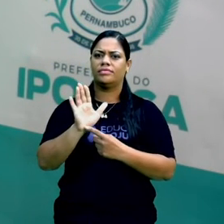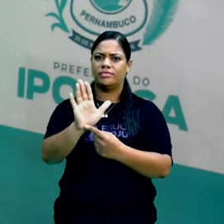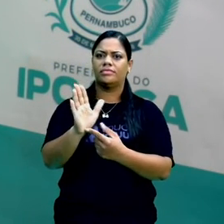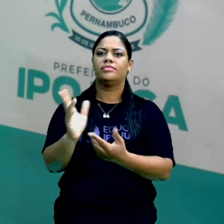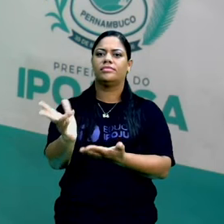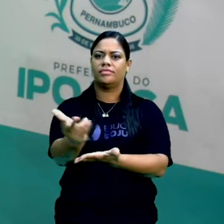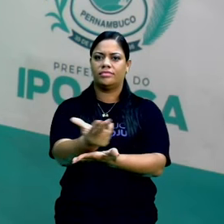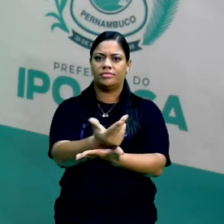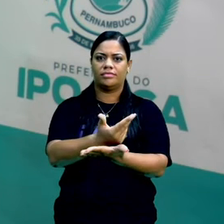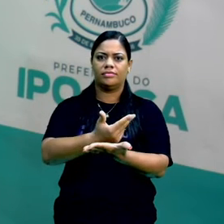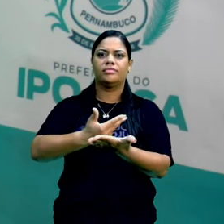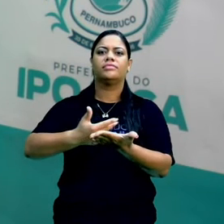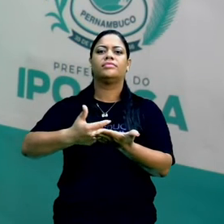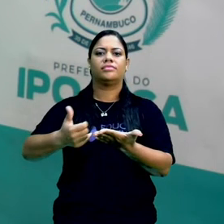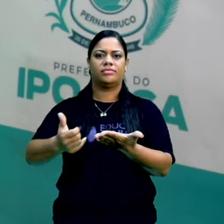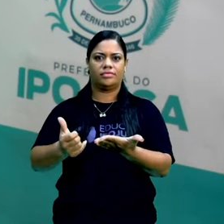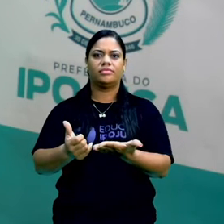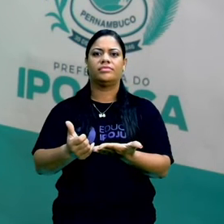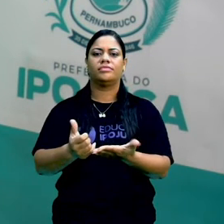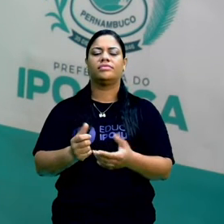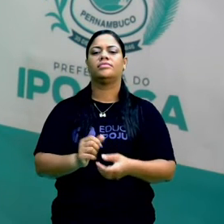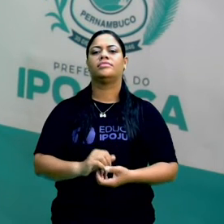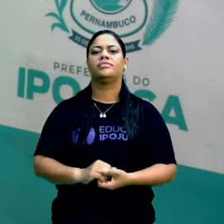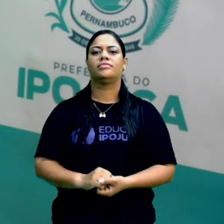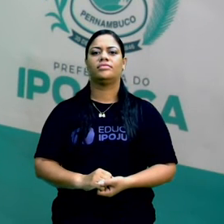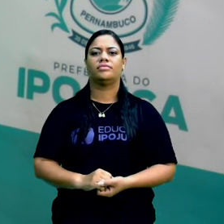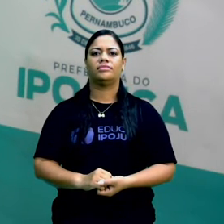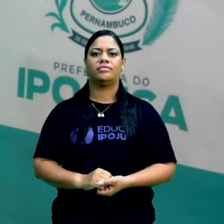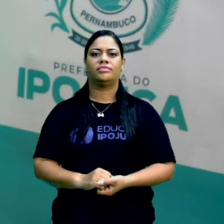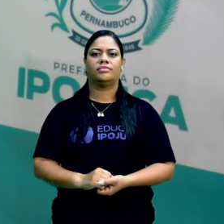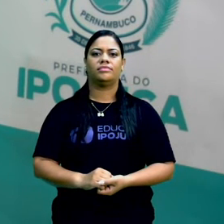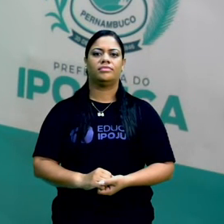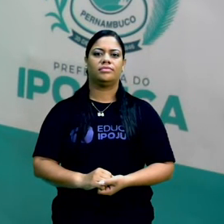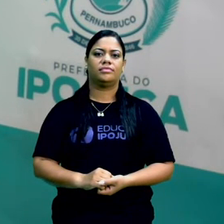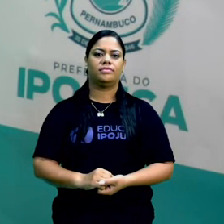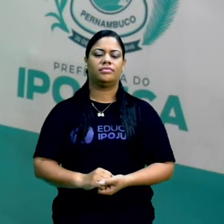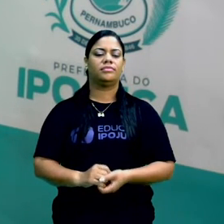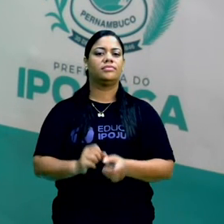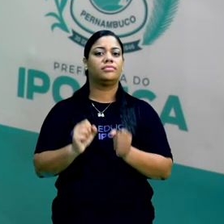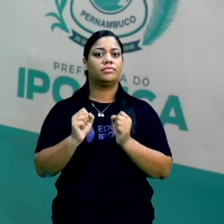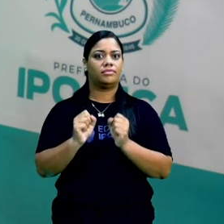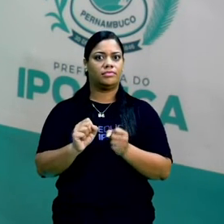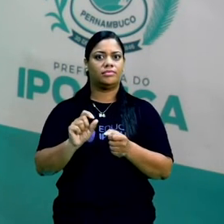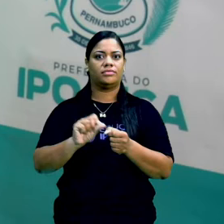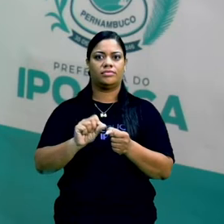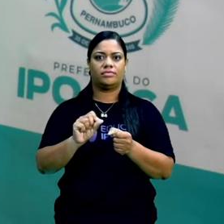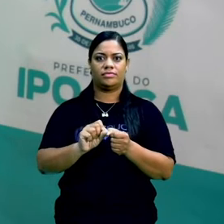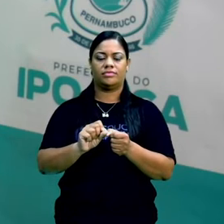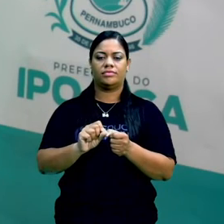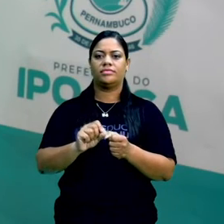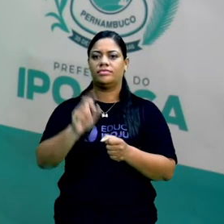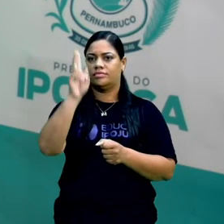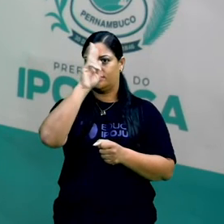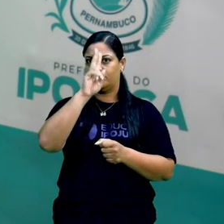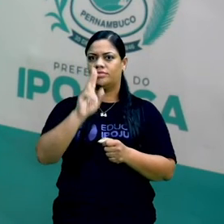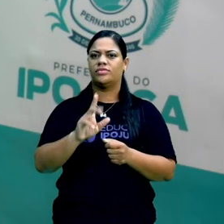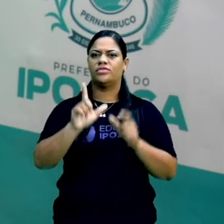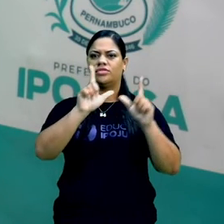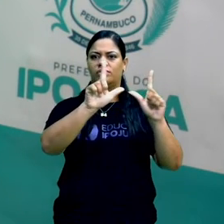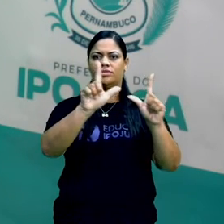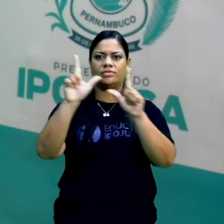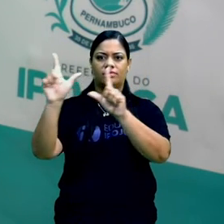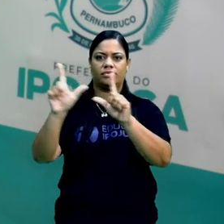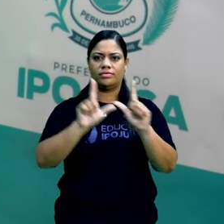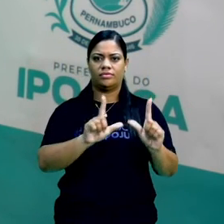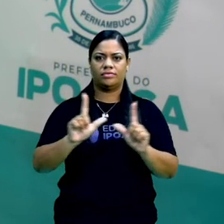casa. Fazer, ilustrar e fazer os desenhos, né? Poupar. Você pode fazer até uma historinha em quadrinho, uma coisa, leva